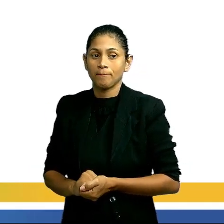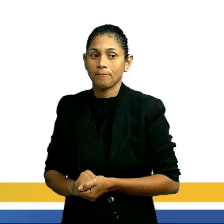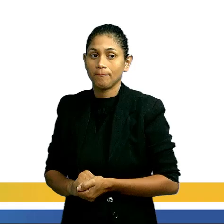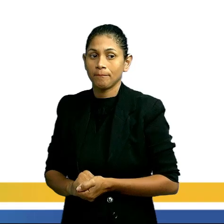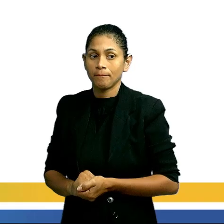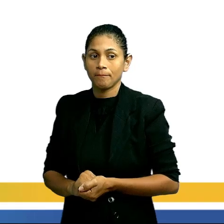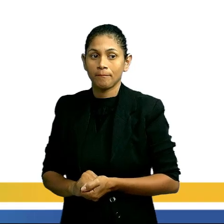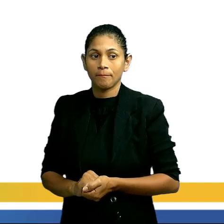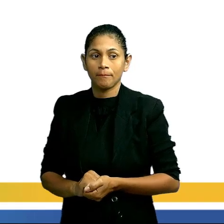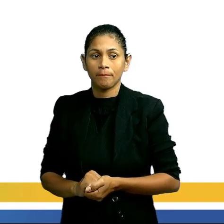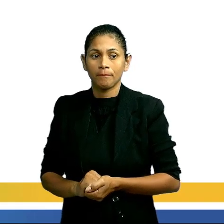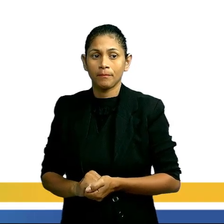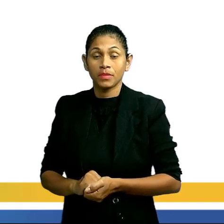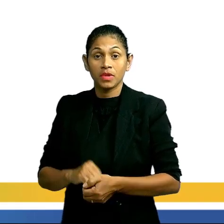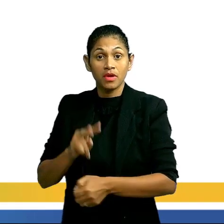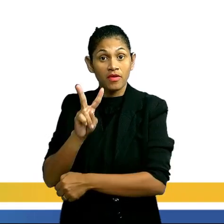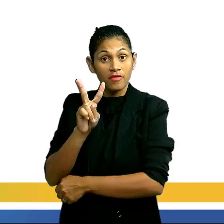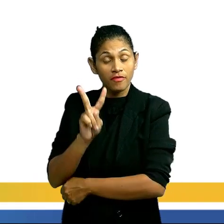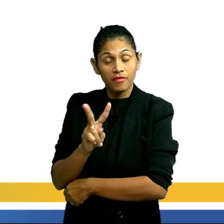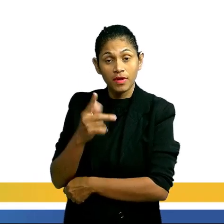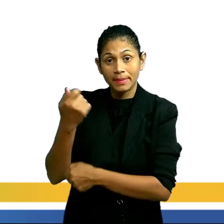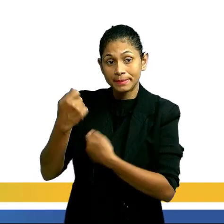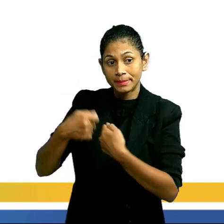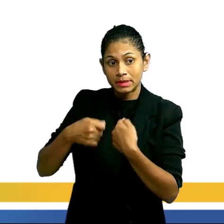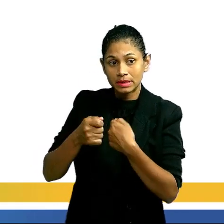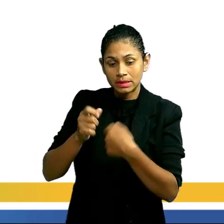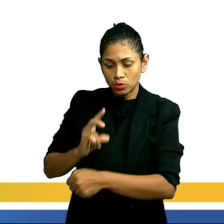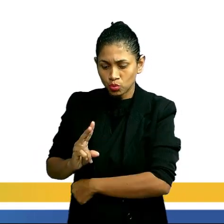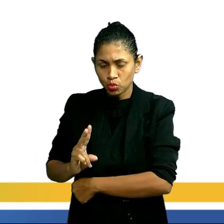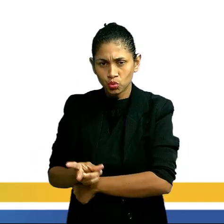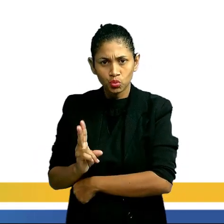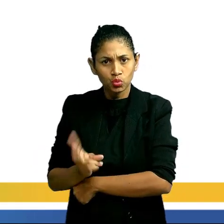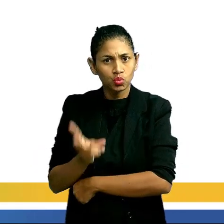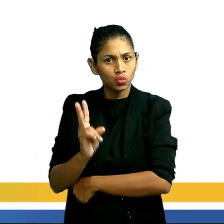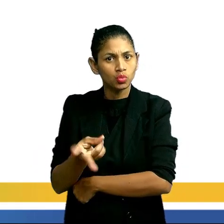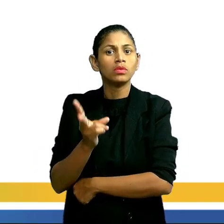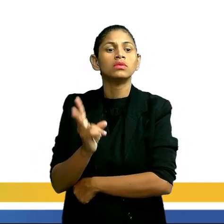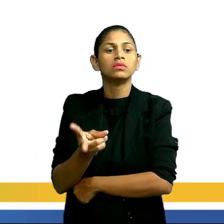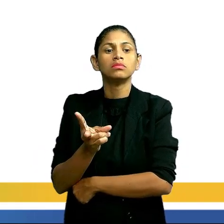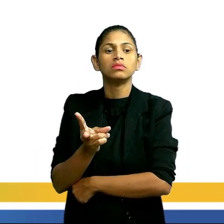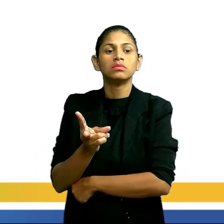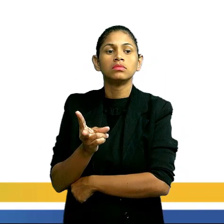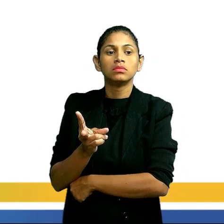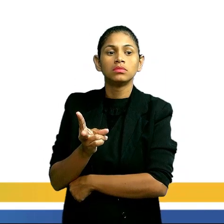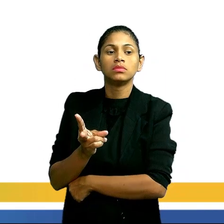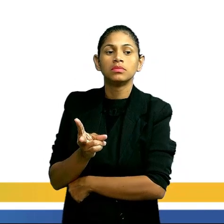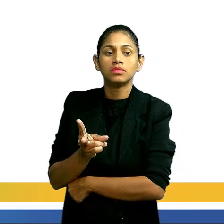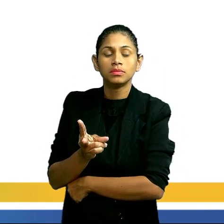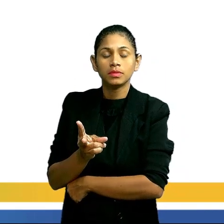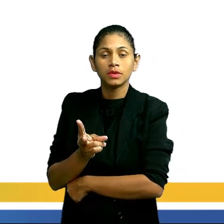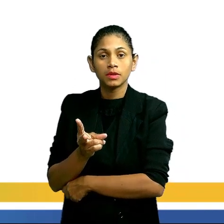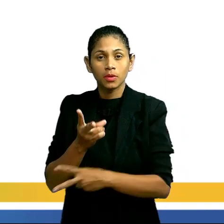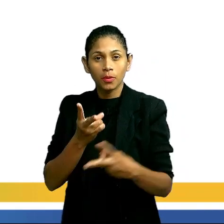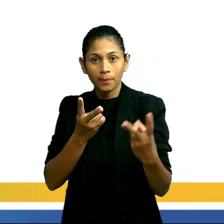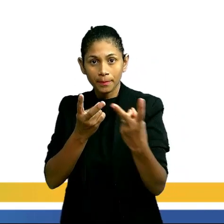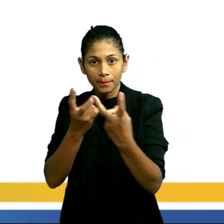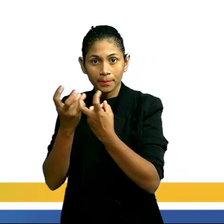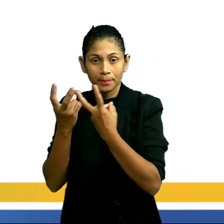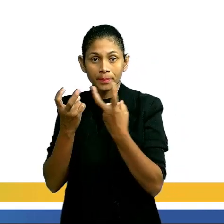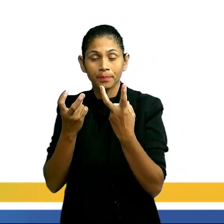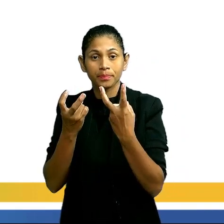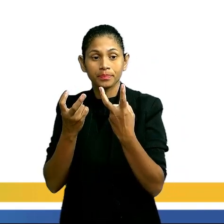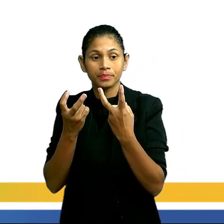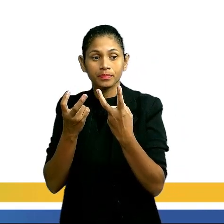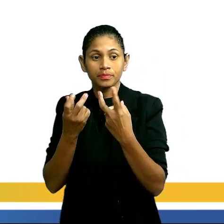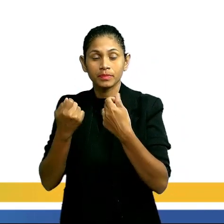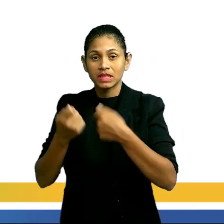seja constante, devemos ter, de acordo com o gráfico, duas situações possíveis. Observem aqui que tem que